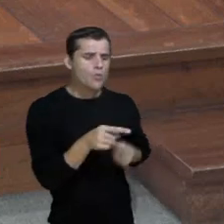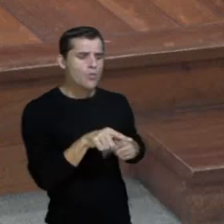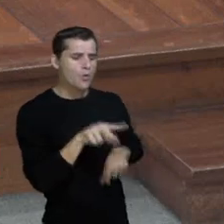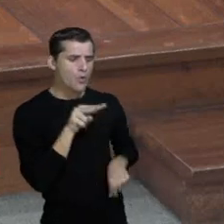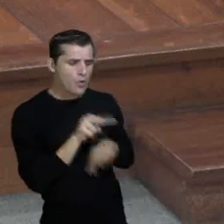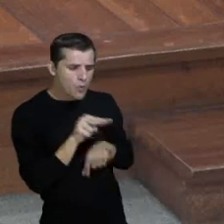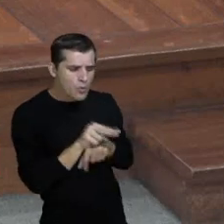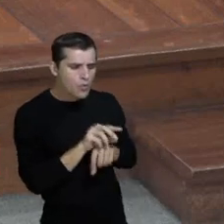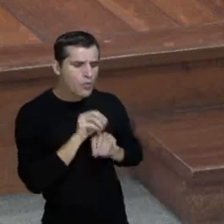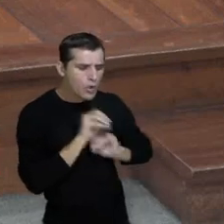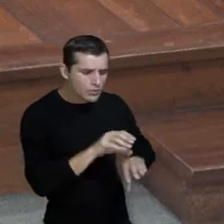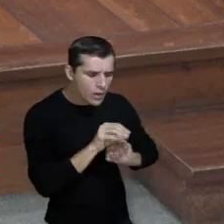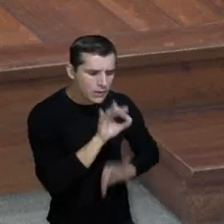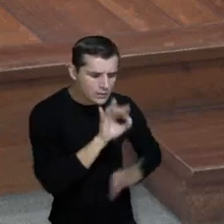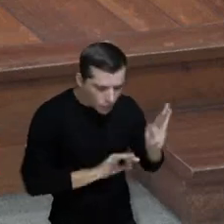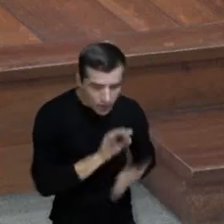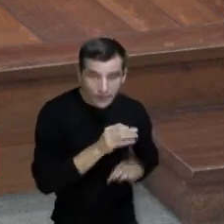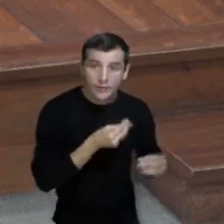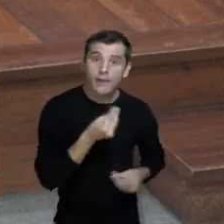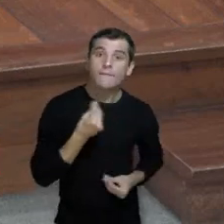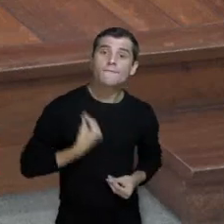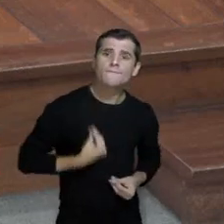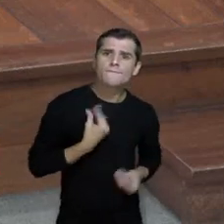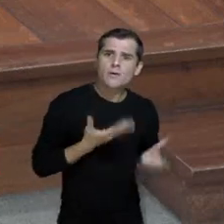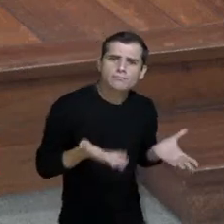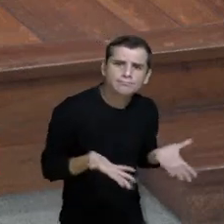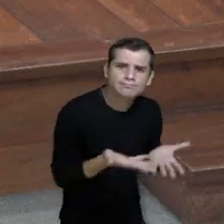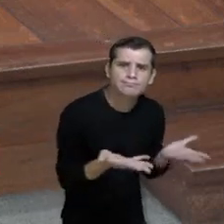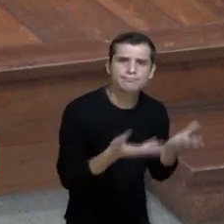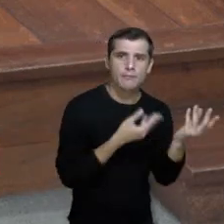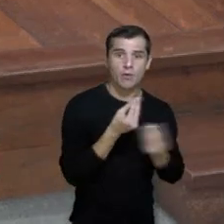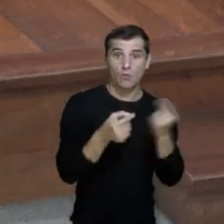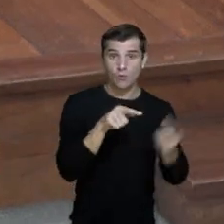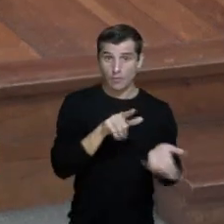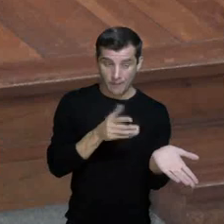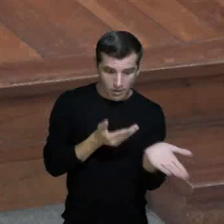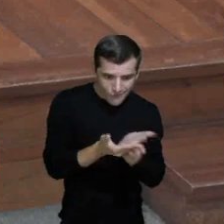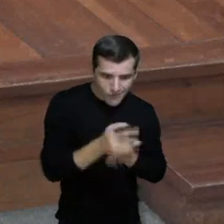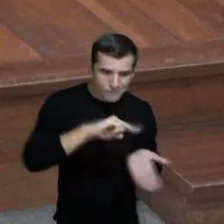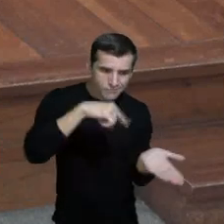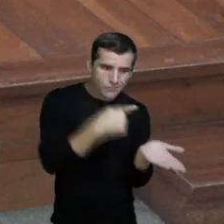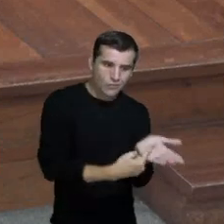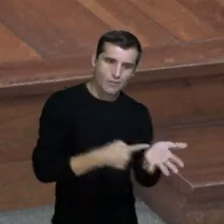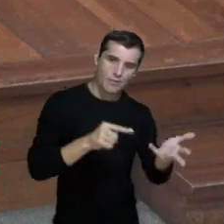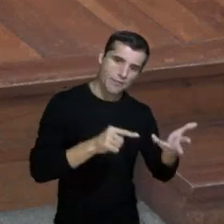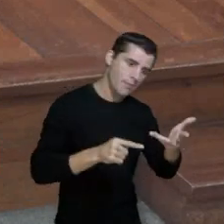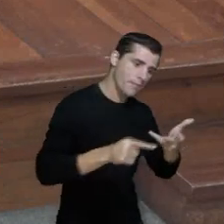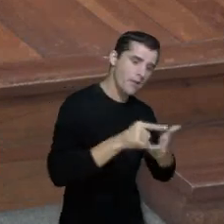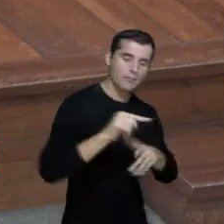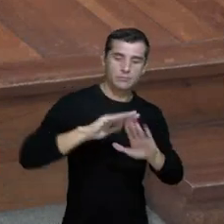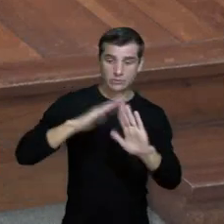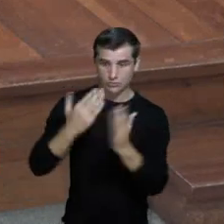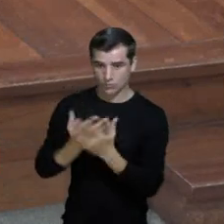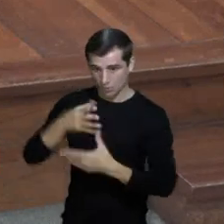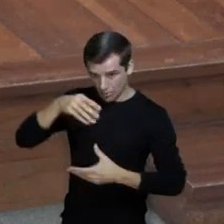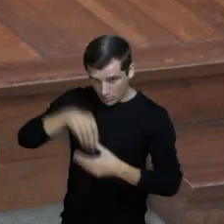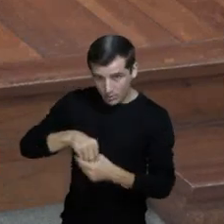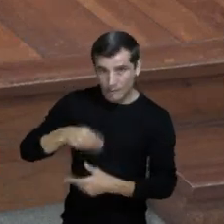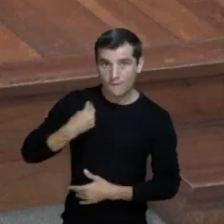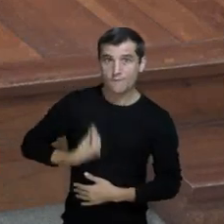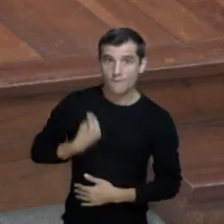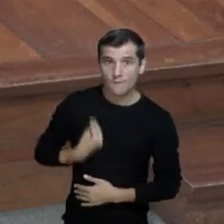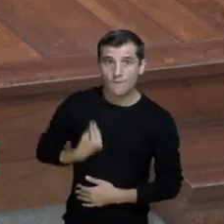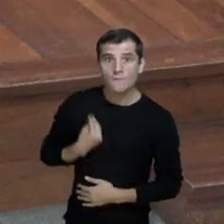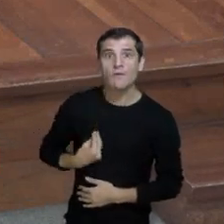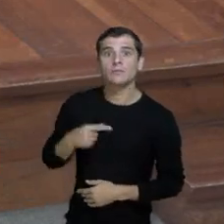e enfim e aí se começa vamos dizer o que é tratado nas escolas só vou fazer um paralelo